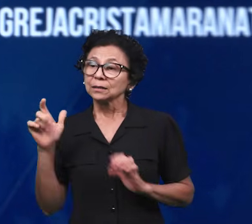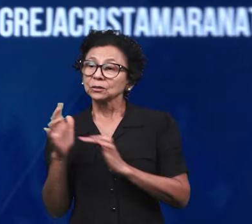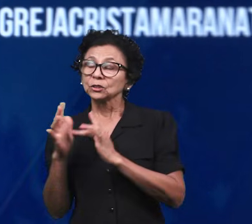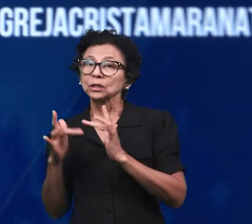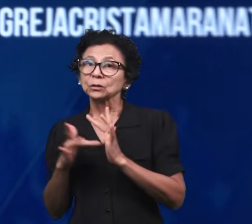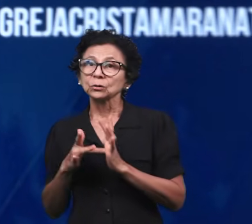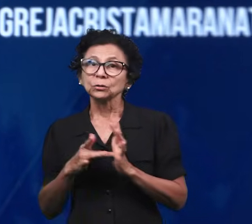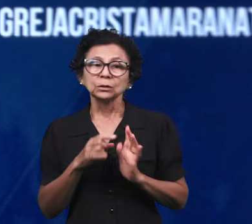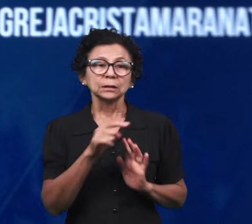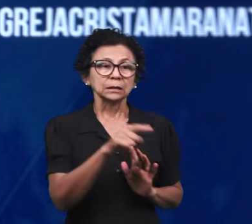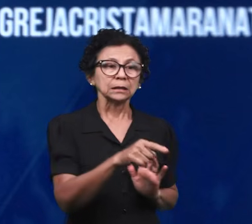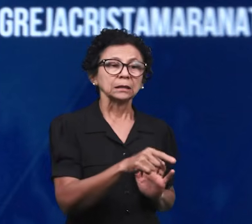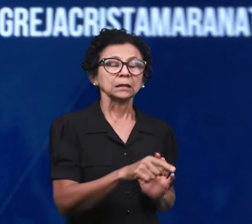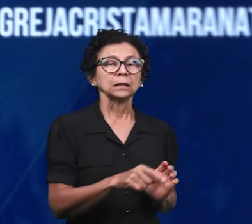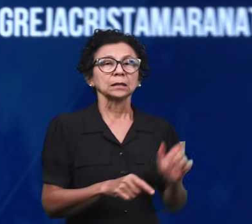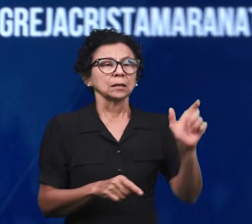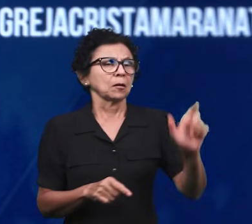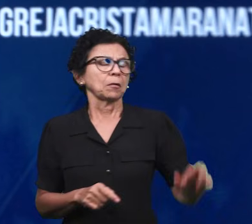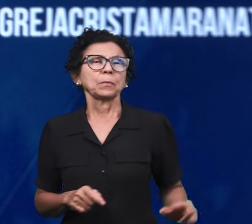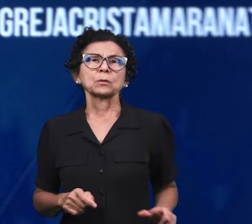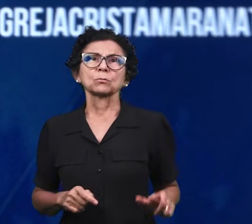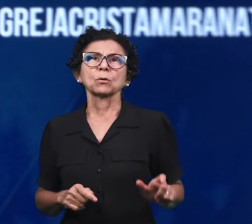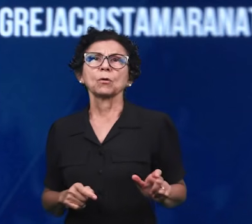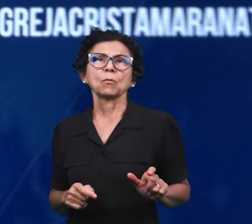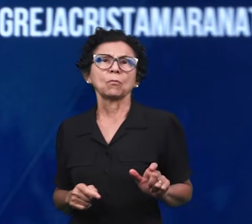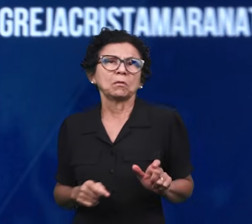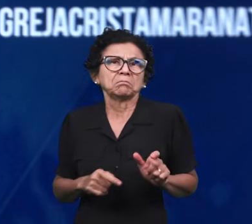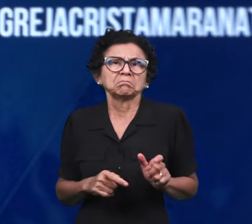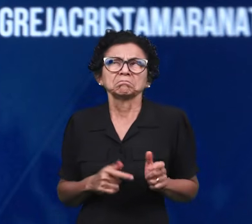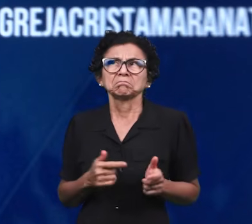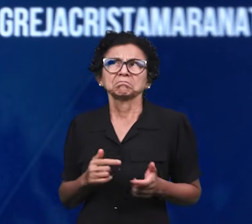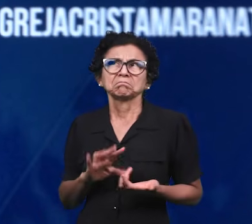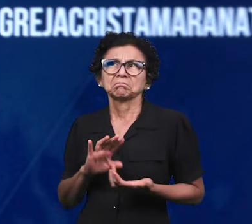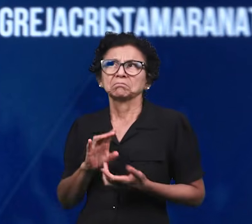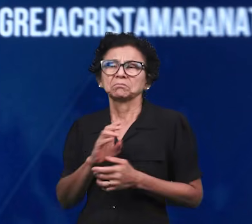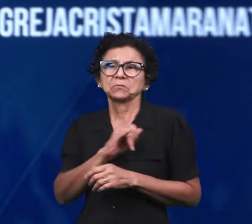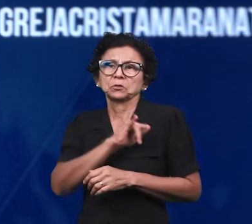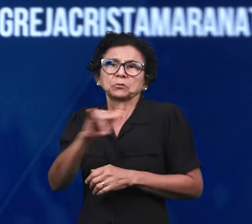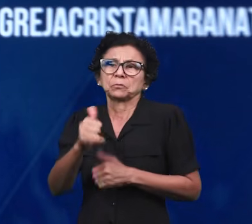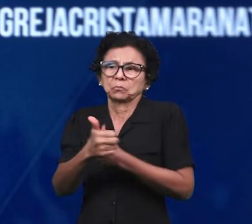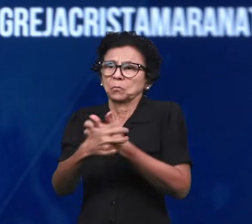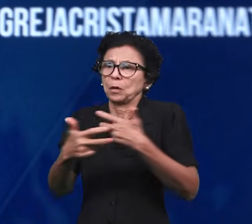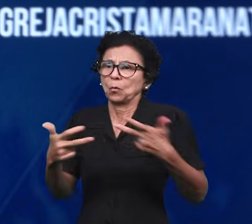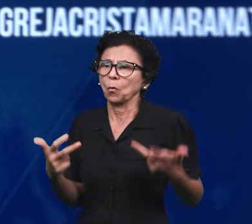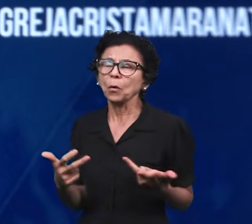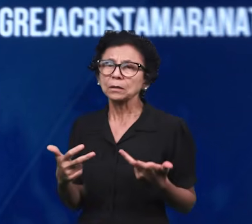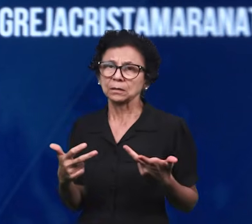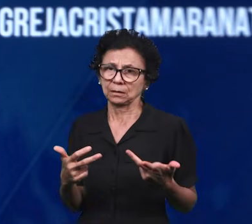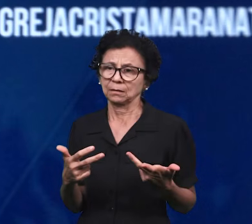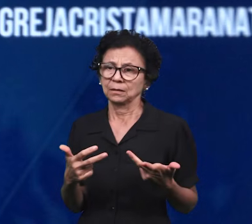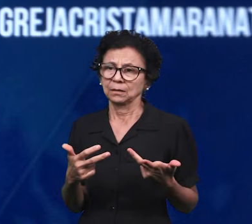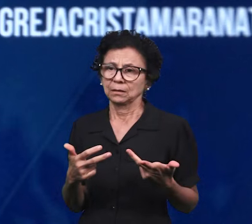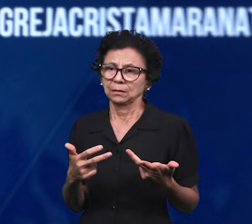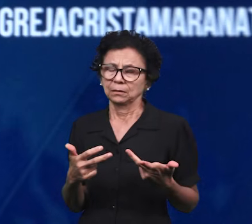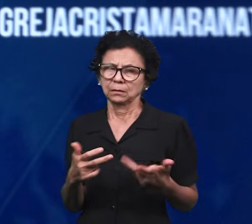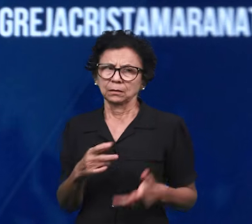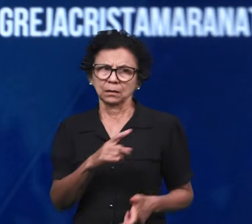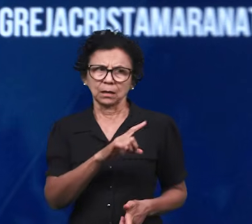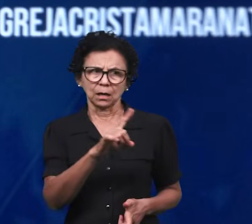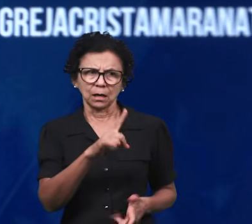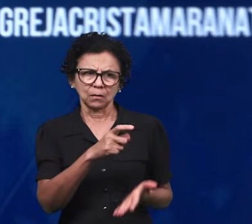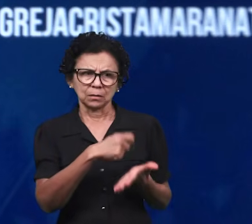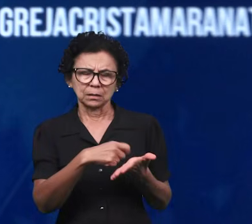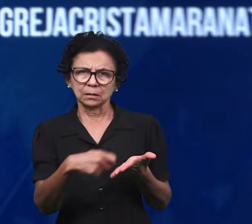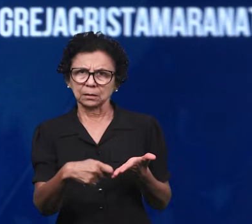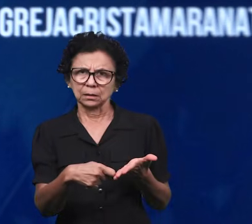uma frase, falar algo que talvez nem tenha na Bíblia, se você conhece Bíblia, você vai conseguir falar: não, mas isso não está escrito na Bíblia.